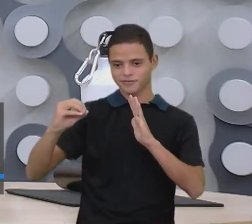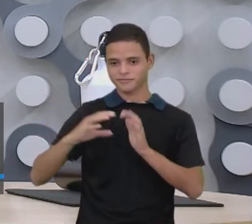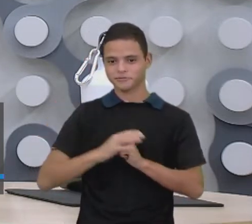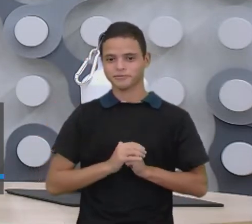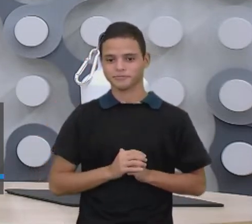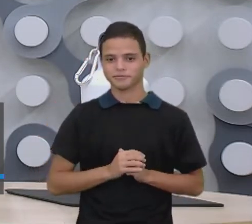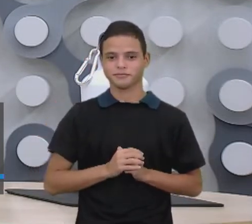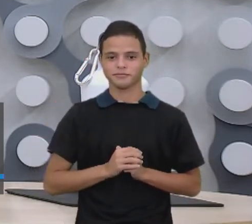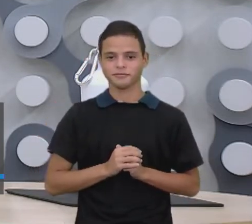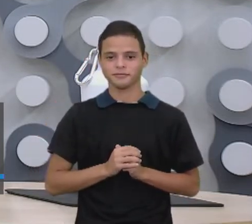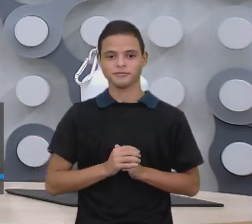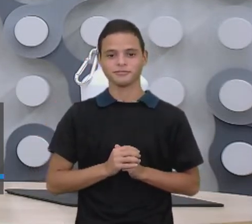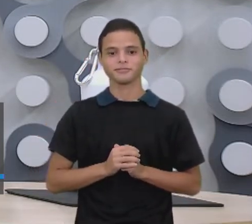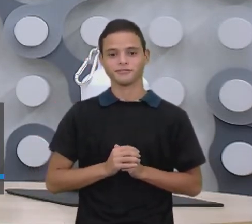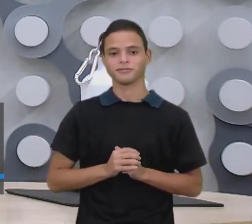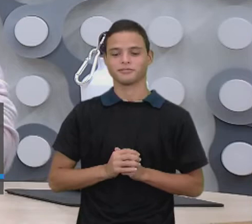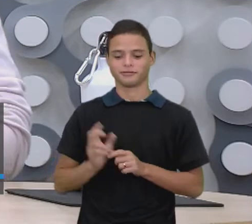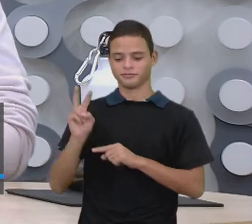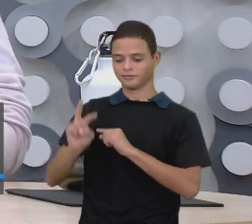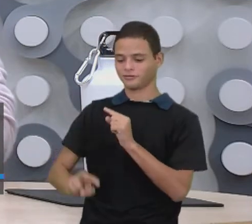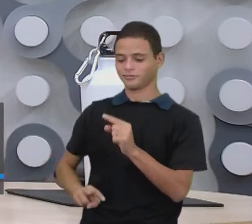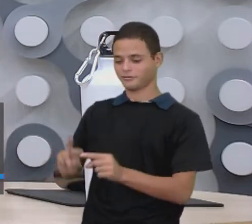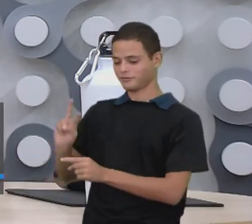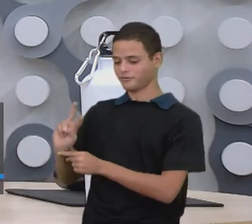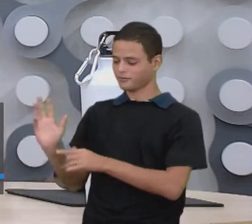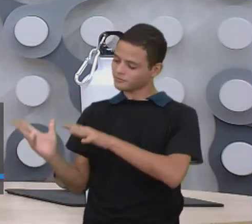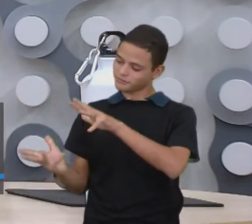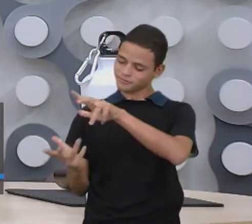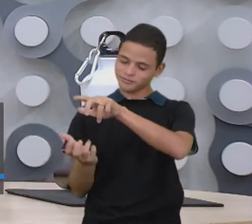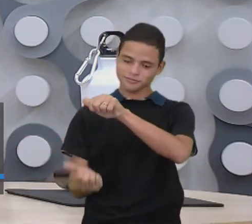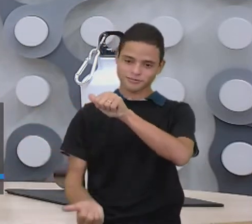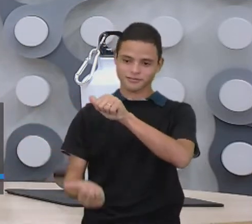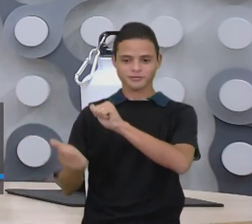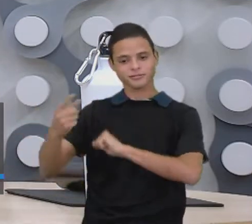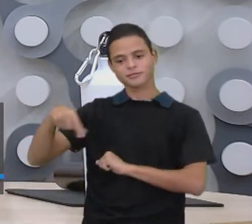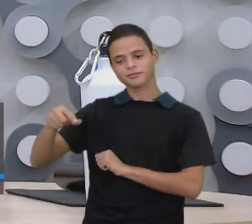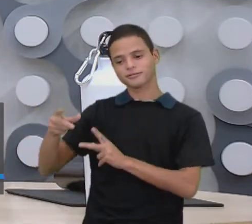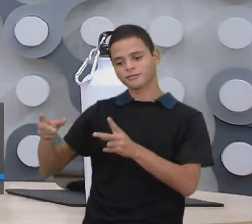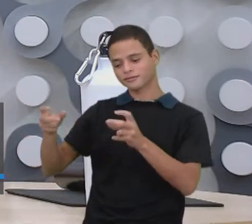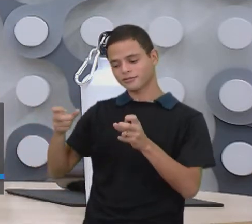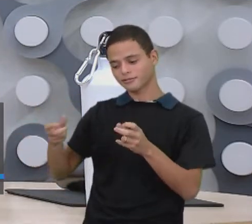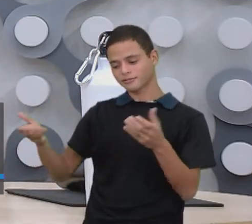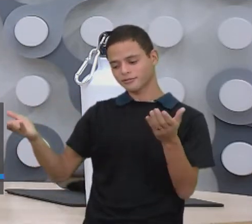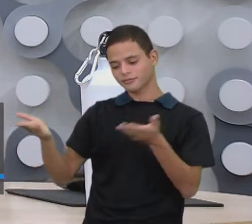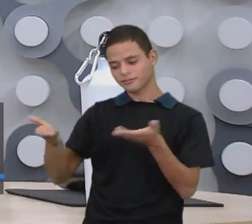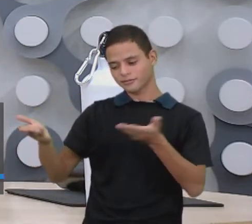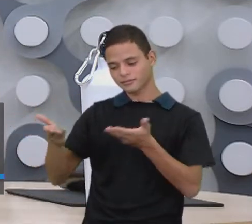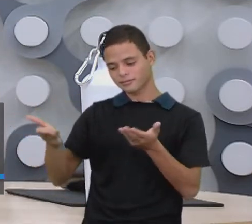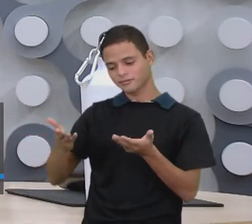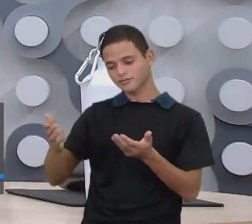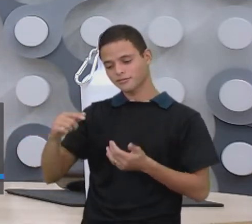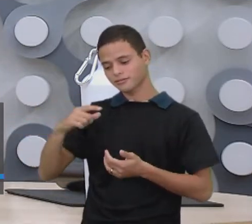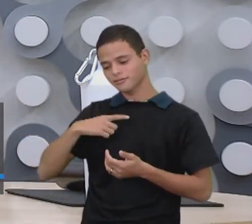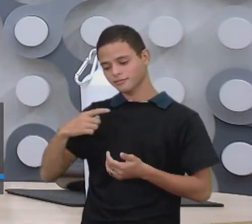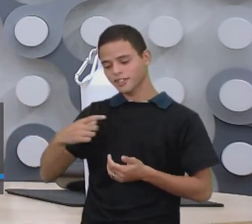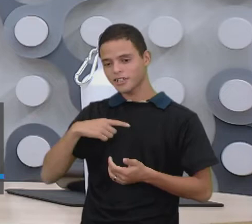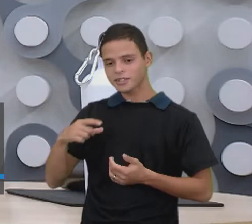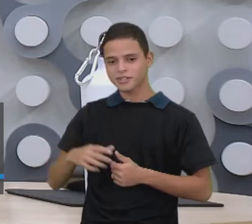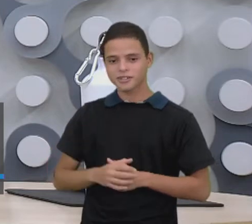serviços ligados à sustentabilidade, né? Vocês perceberam que hoje em dia existem